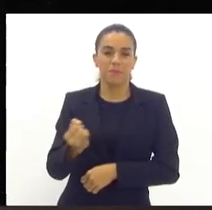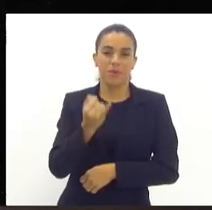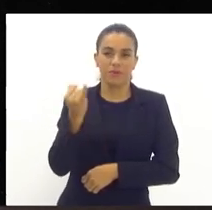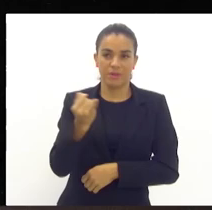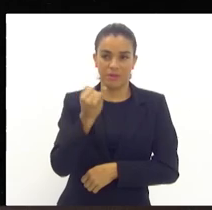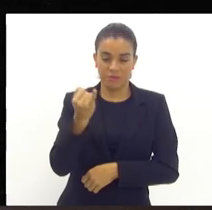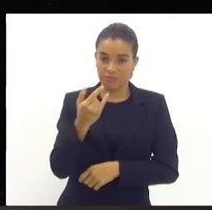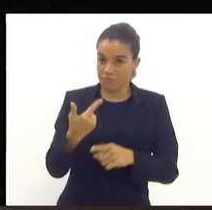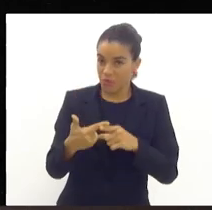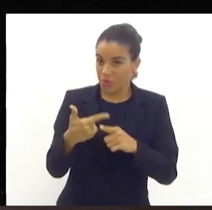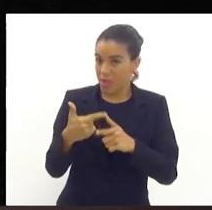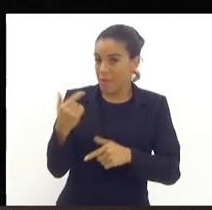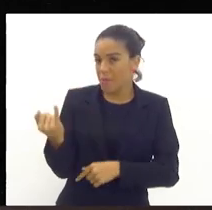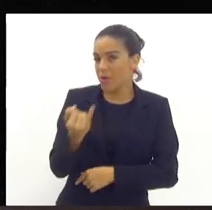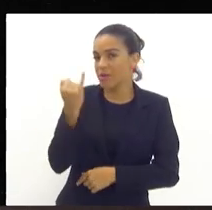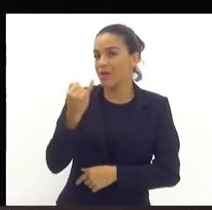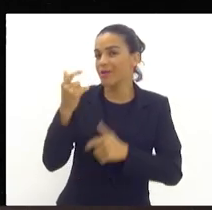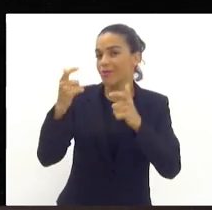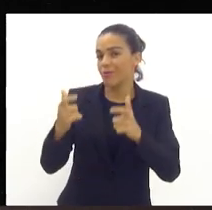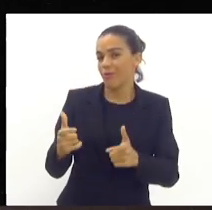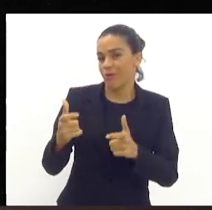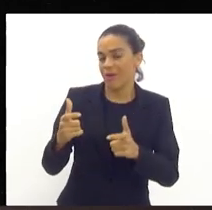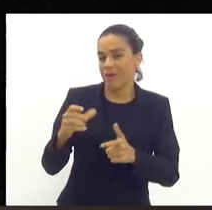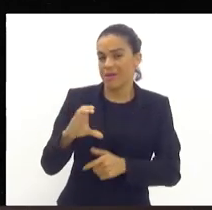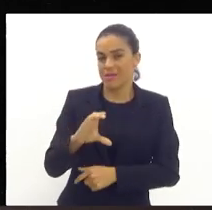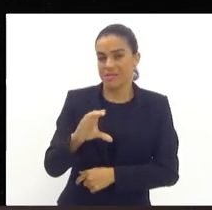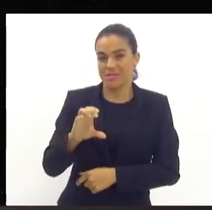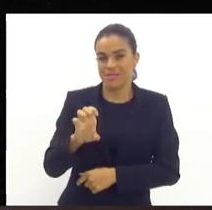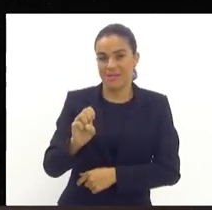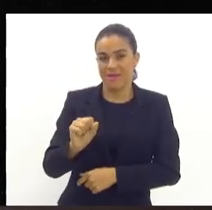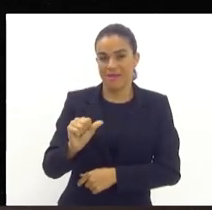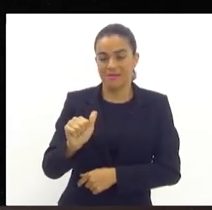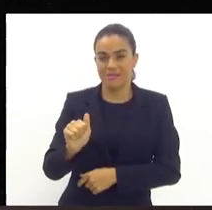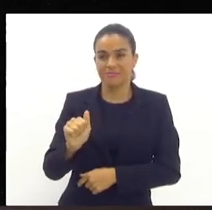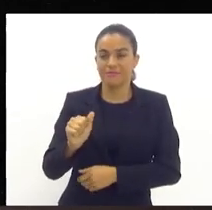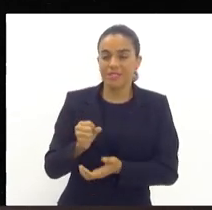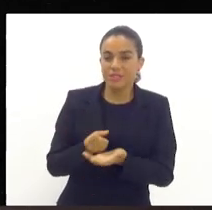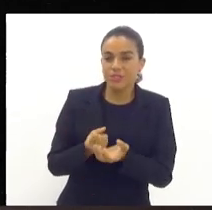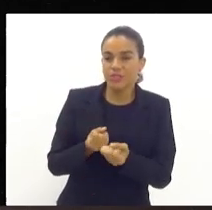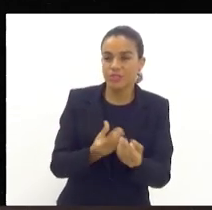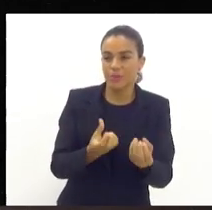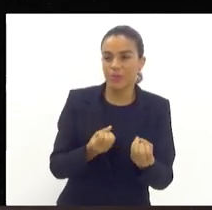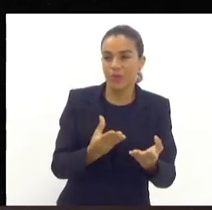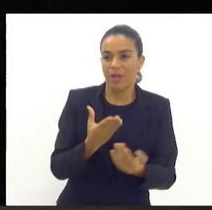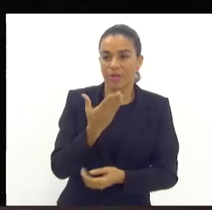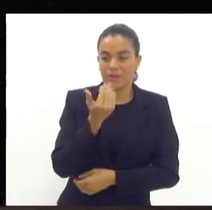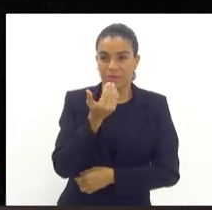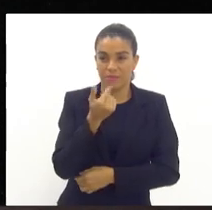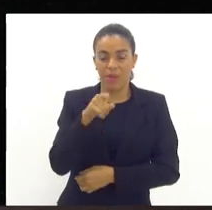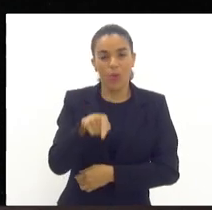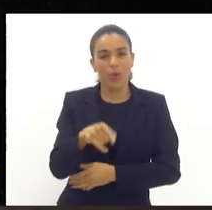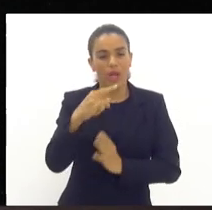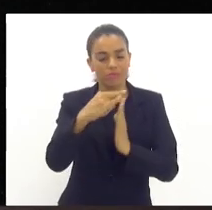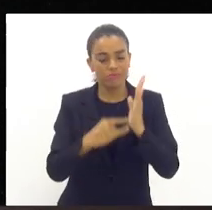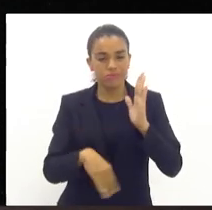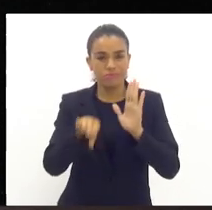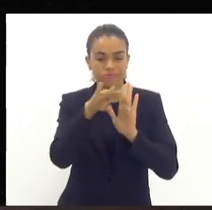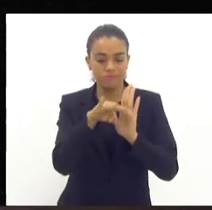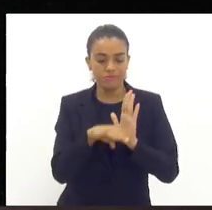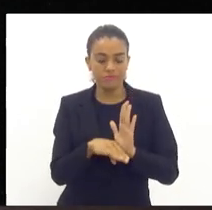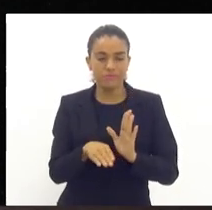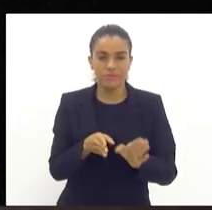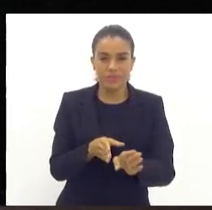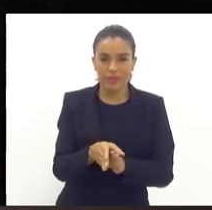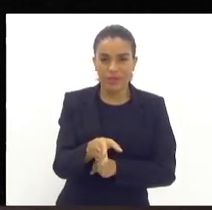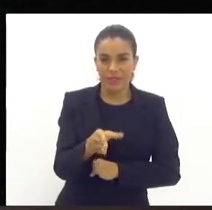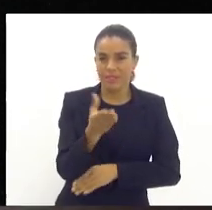vista a importância do SEASA, esse processo, esse projeto de lei, cria o programa de guia alimentar para a população